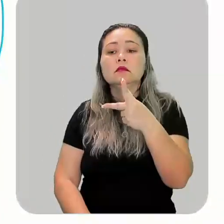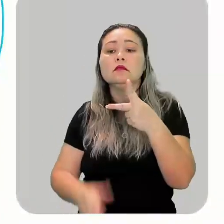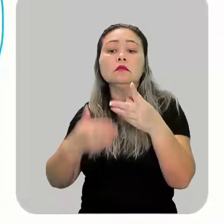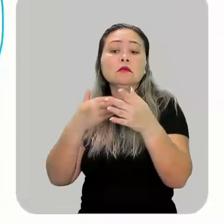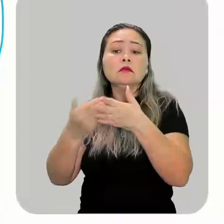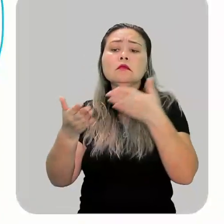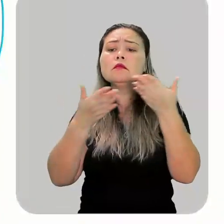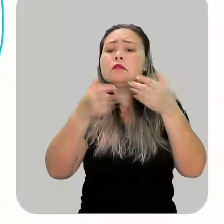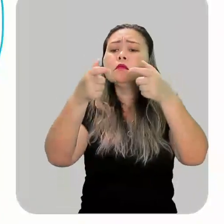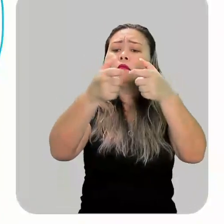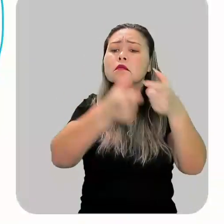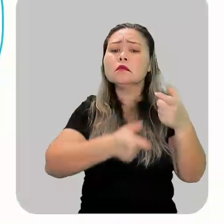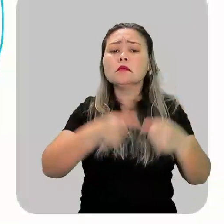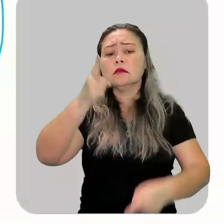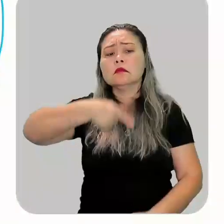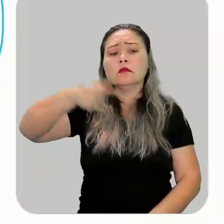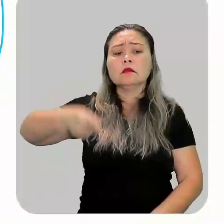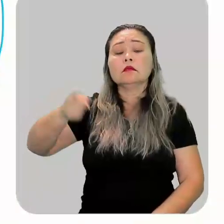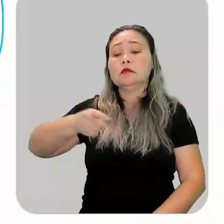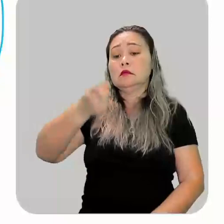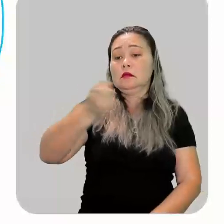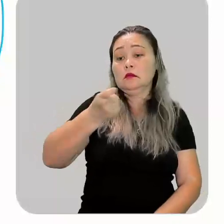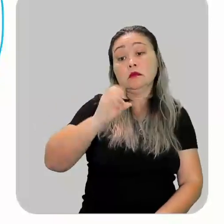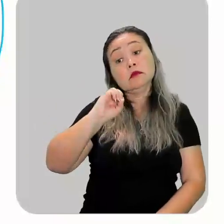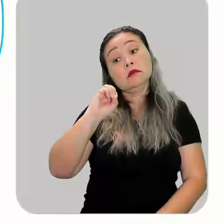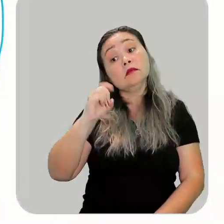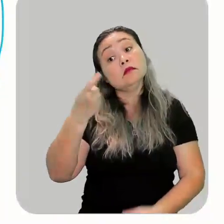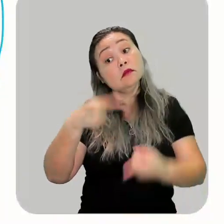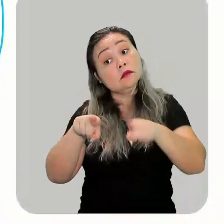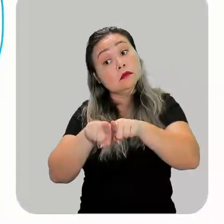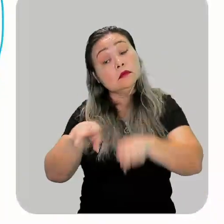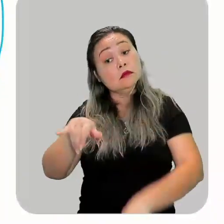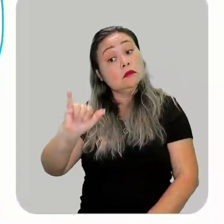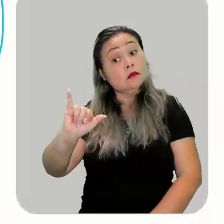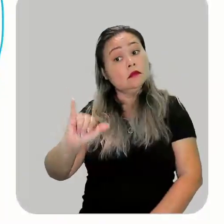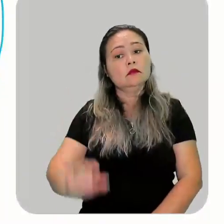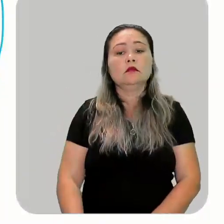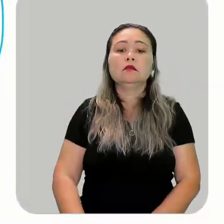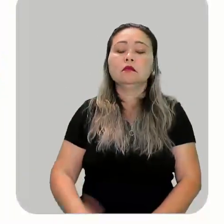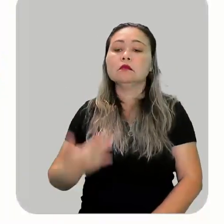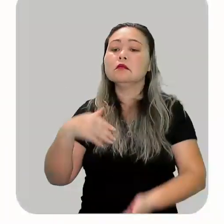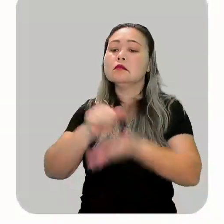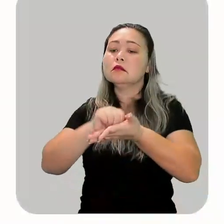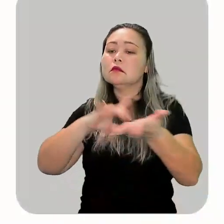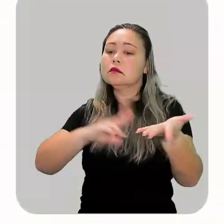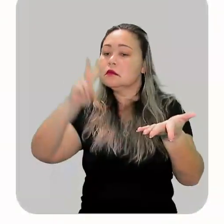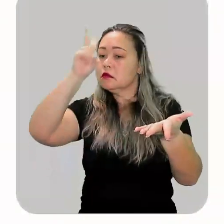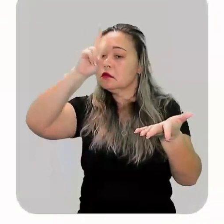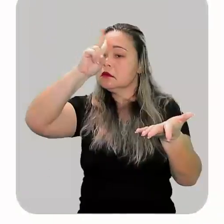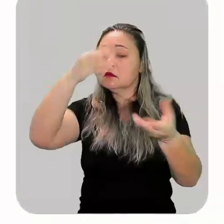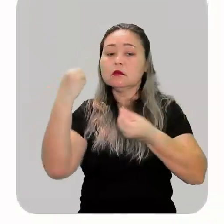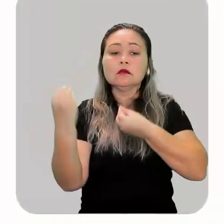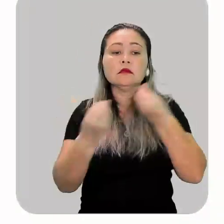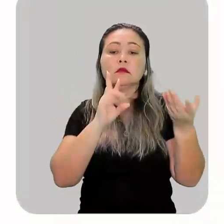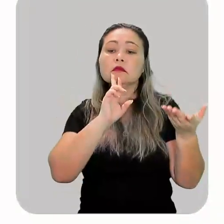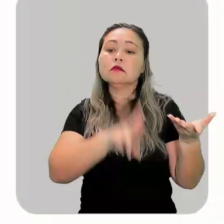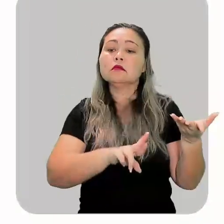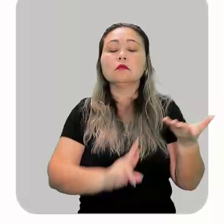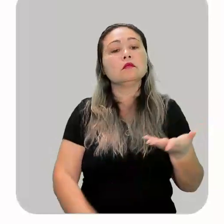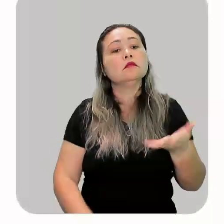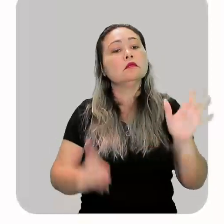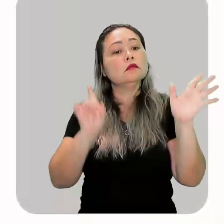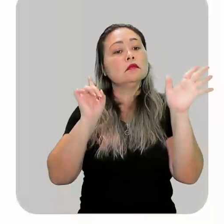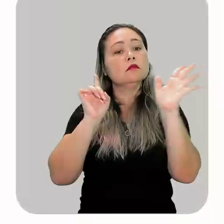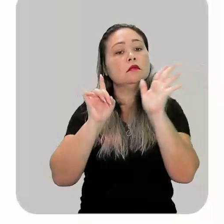centro qualquer vai ter essa variação em x e em y. Vamos usar uma atividade para a gente relembrar como resolver a questão